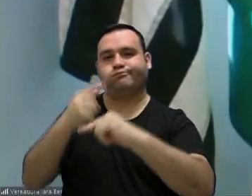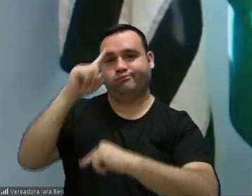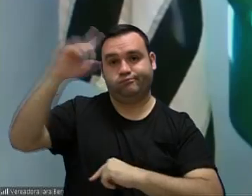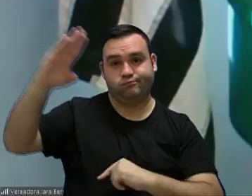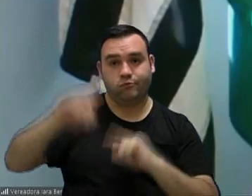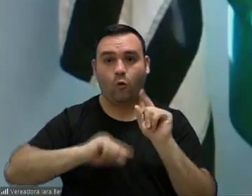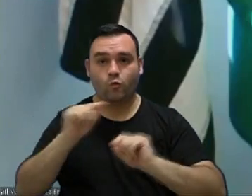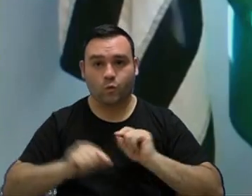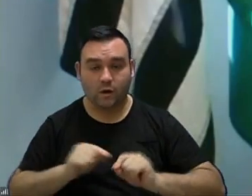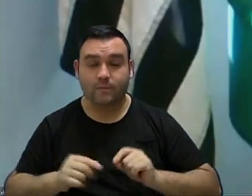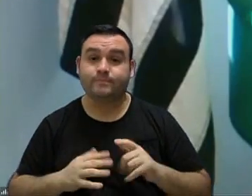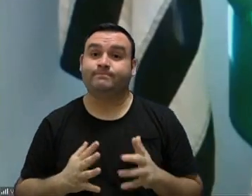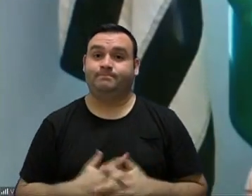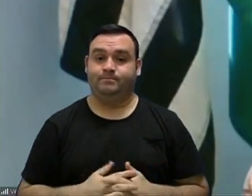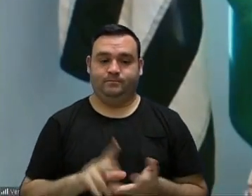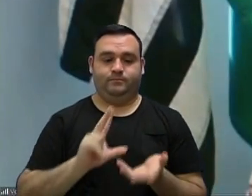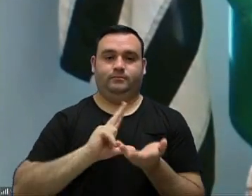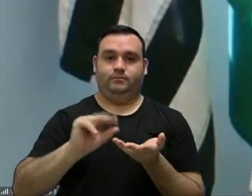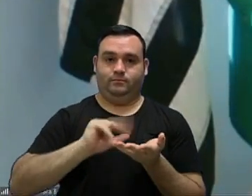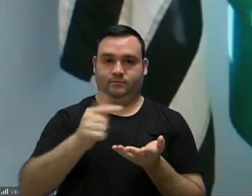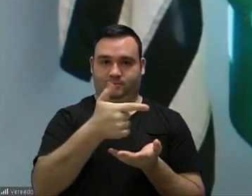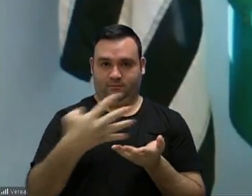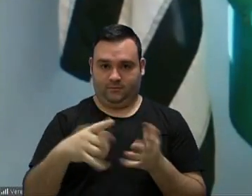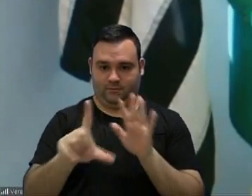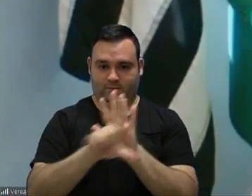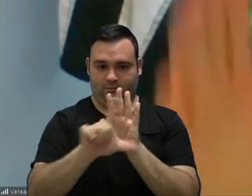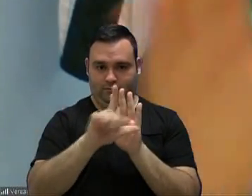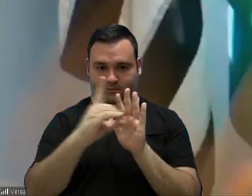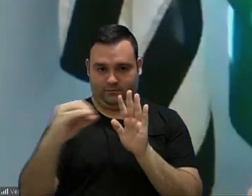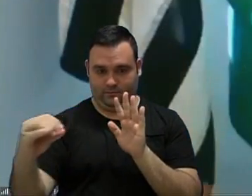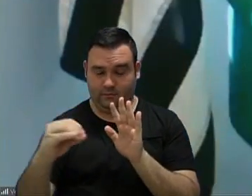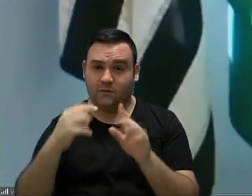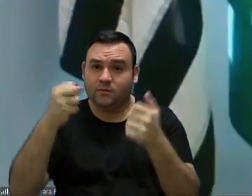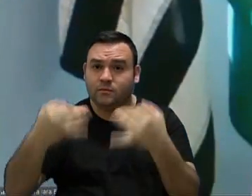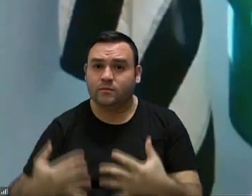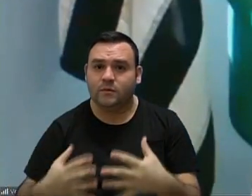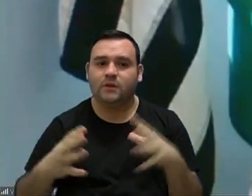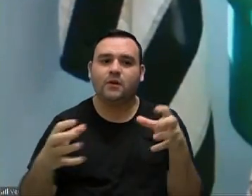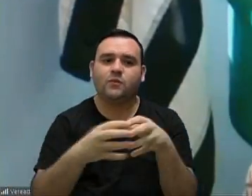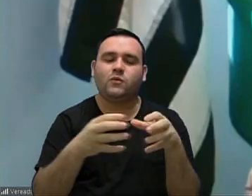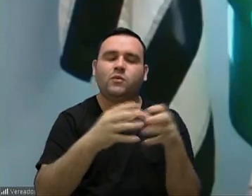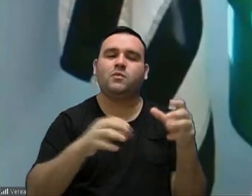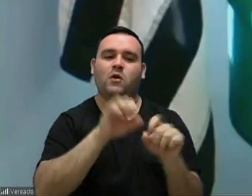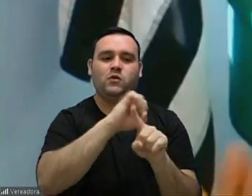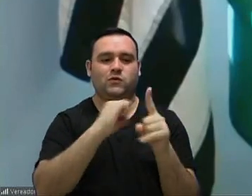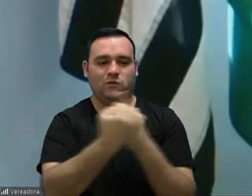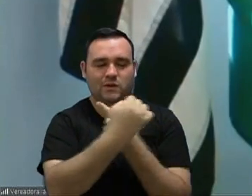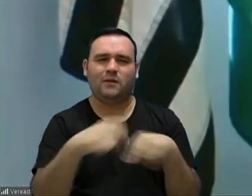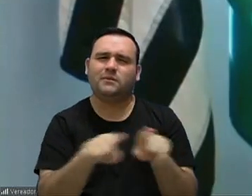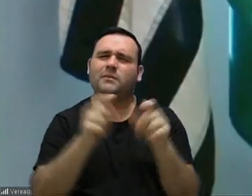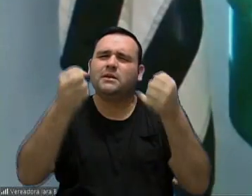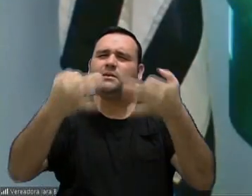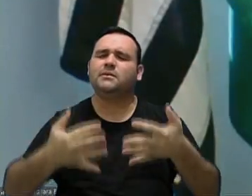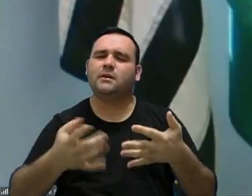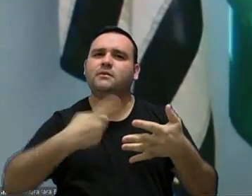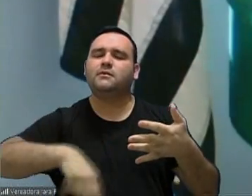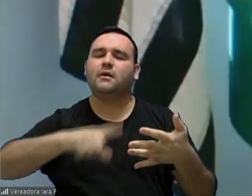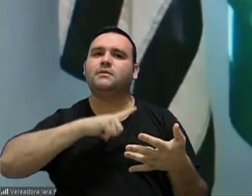Municipal. No artigo 24 da LDO, falou muito das entidades sociais, e nós